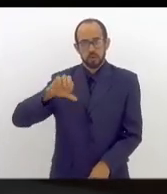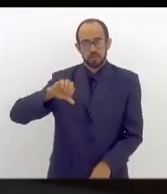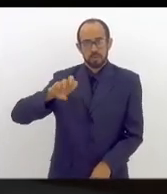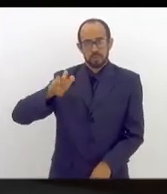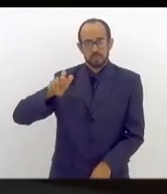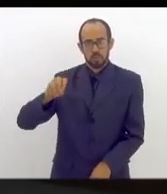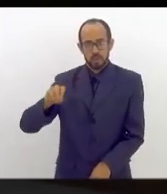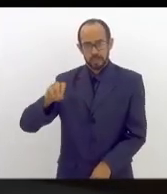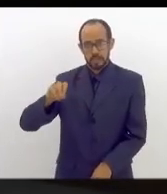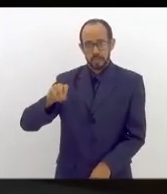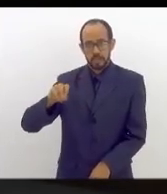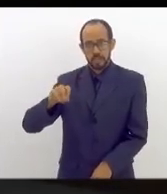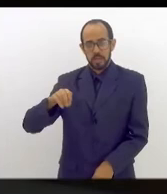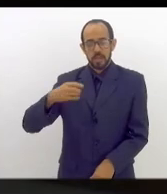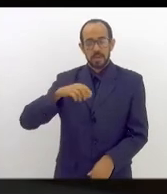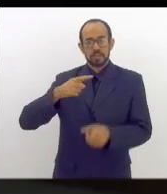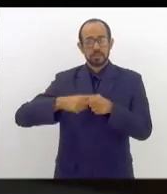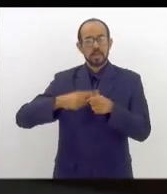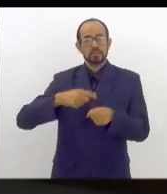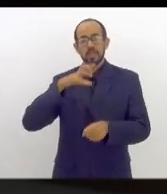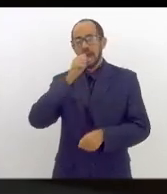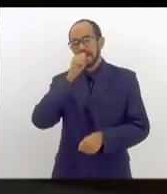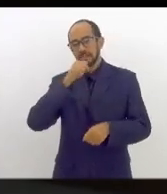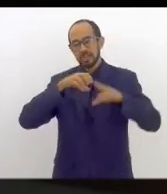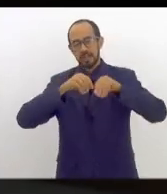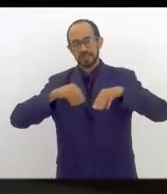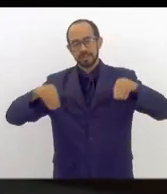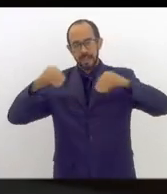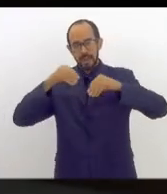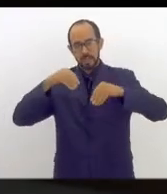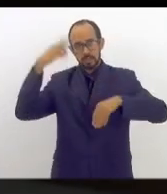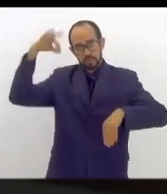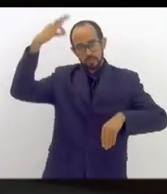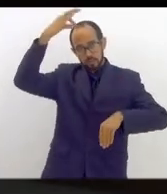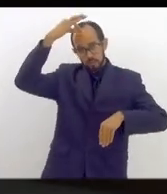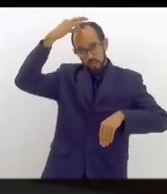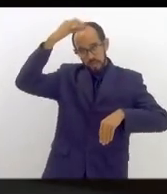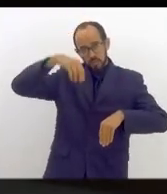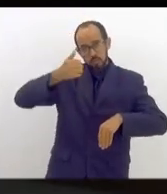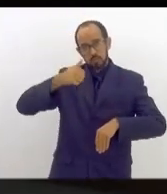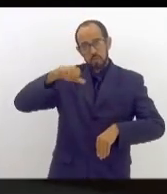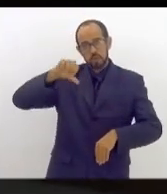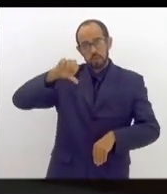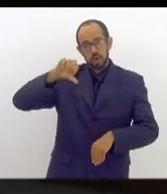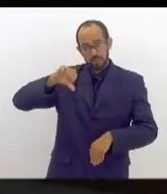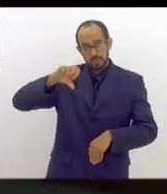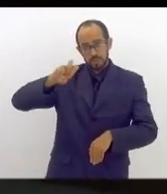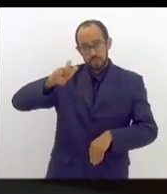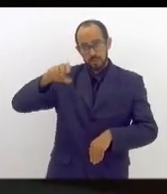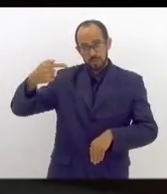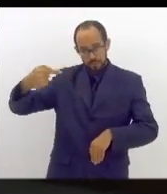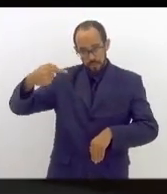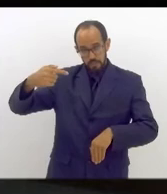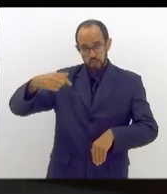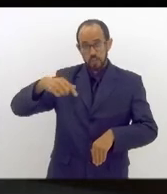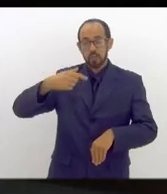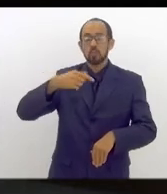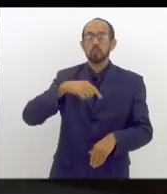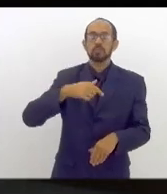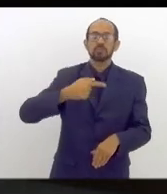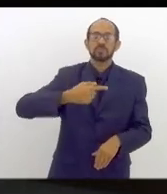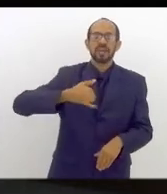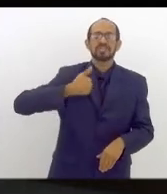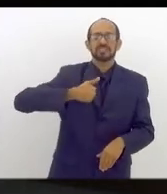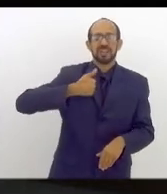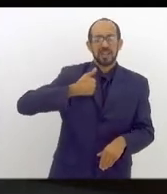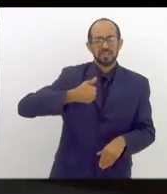cidade de Laranja da Terra Espírito Santo e no ano de 1957 com 7 anos de idade veio morar na